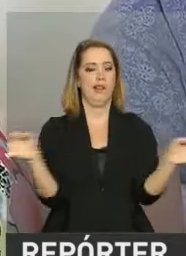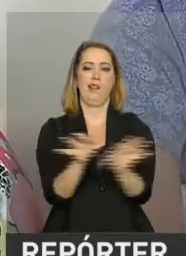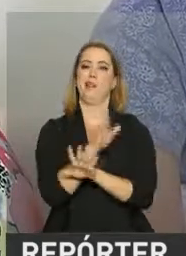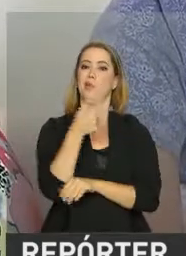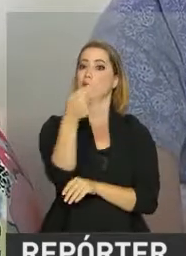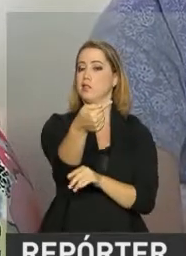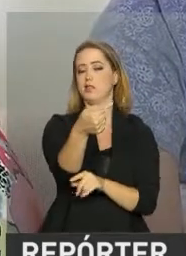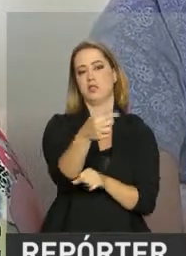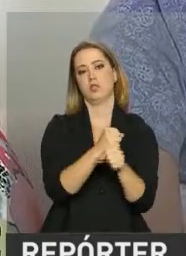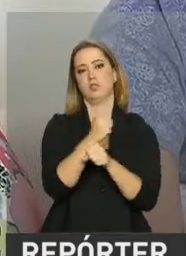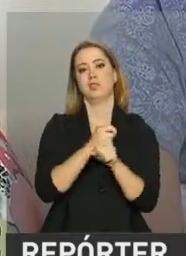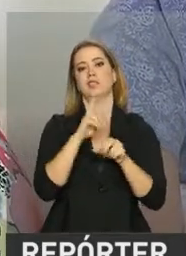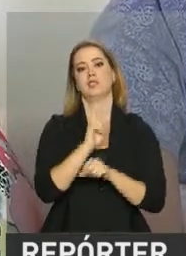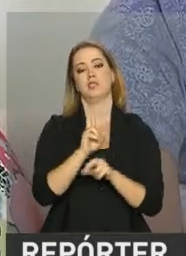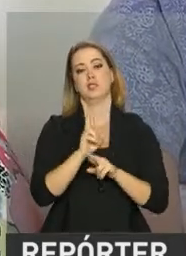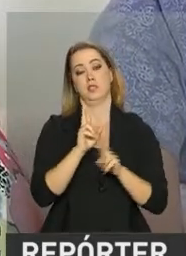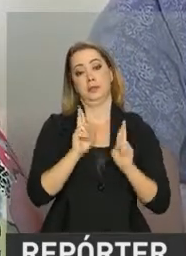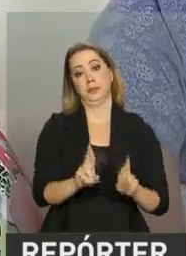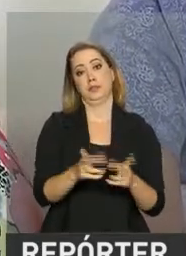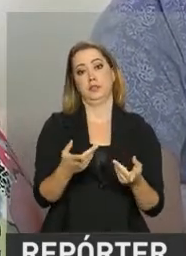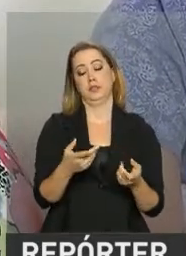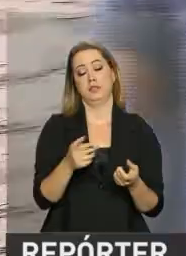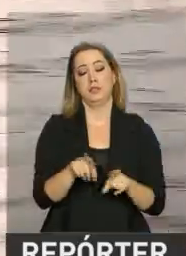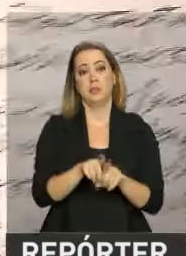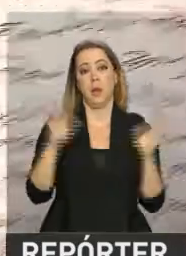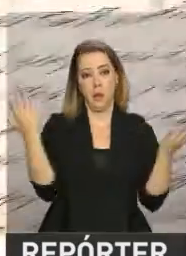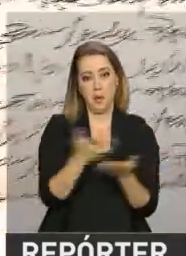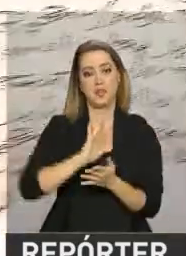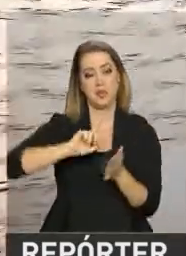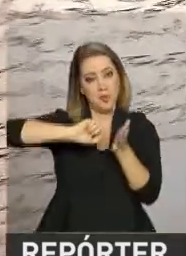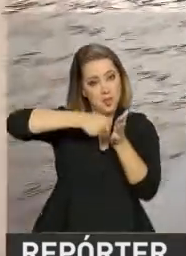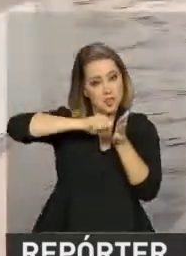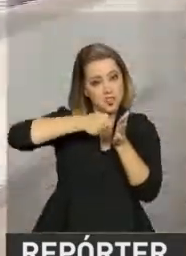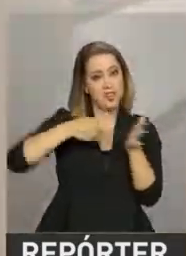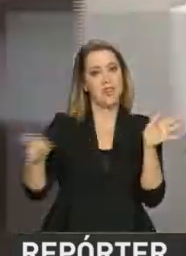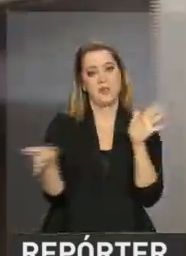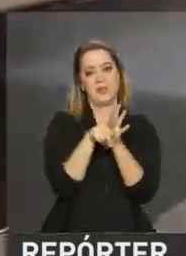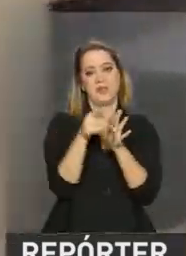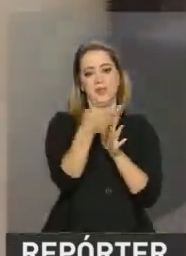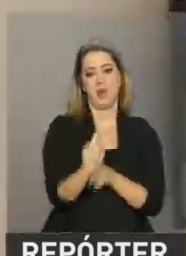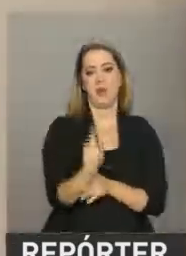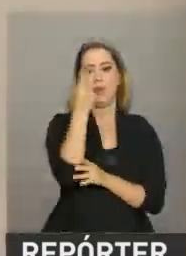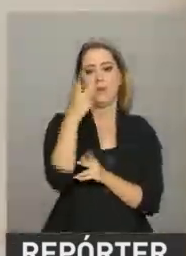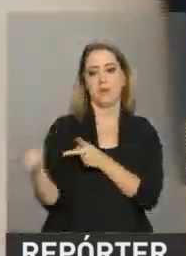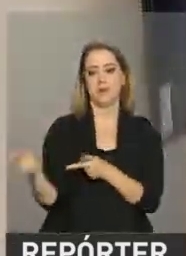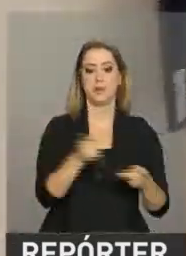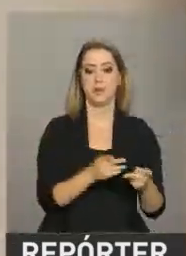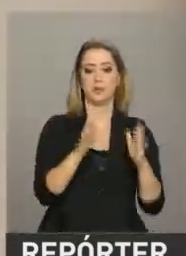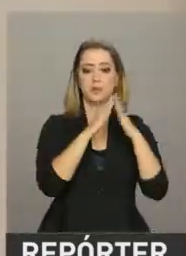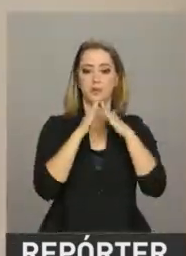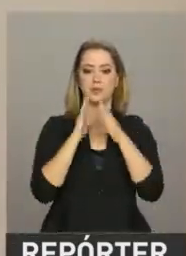finalmente a família rosilene recebeu as chaves da casa própria o presidente michel temer acompanhou a primeira visita ao